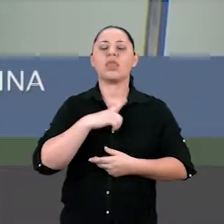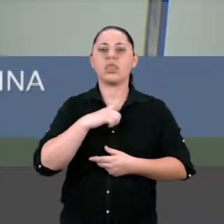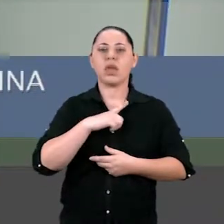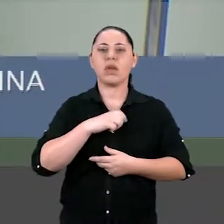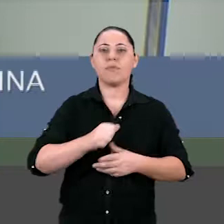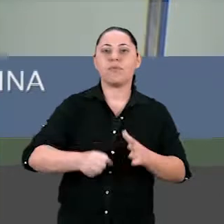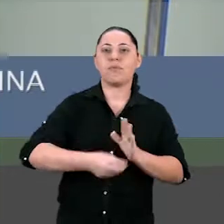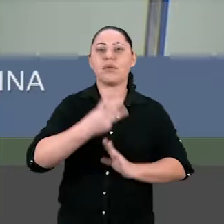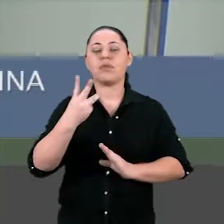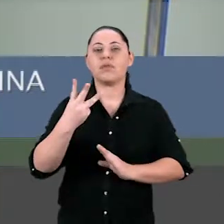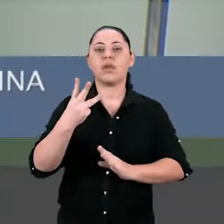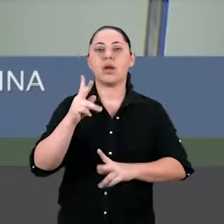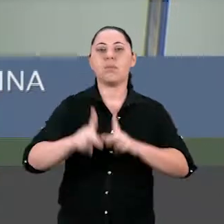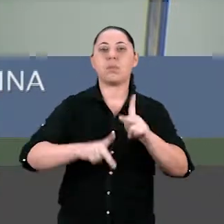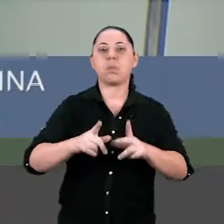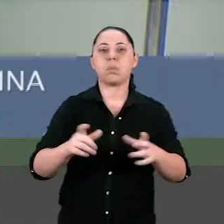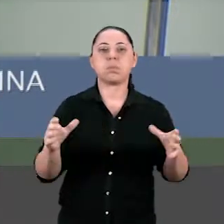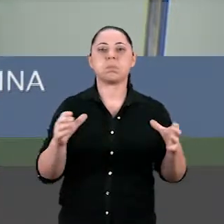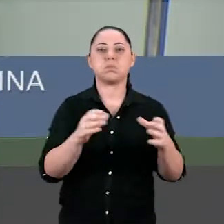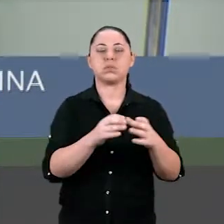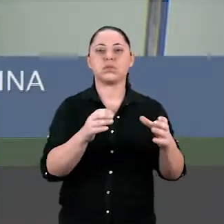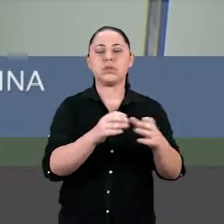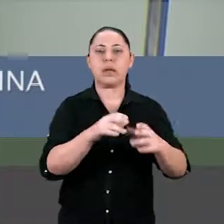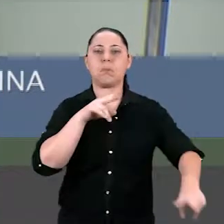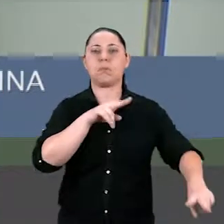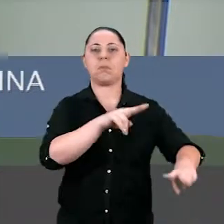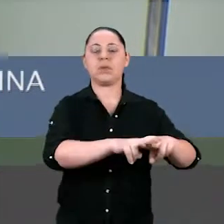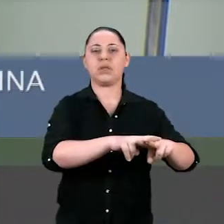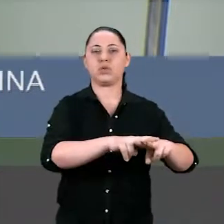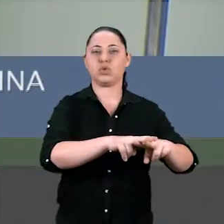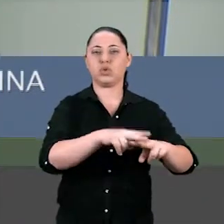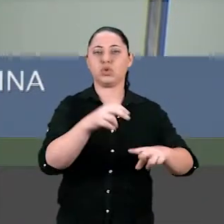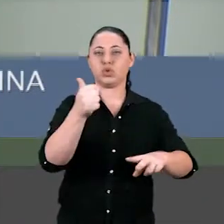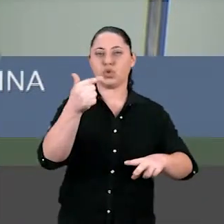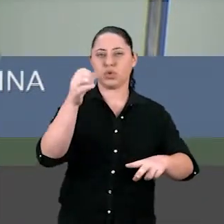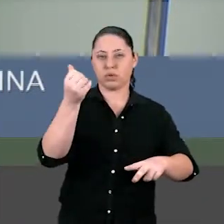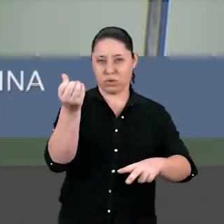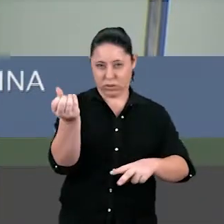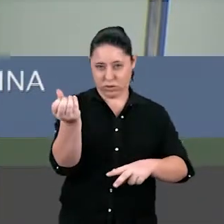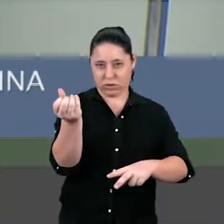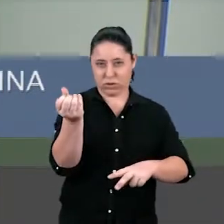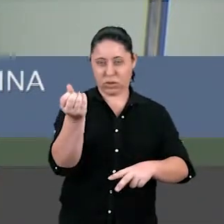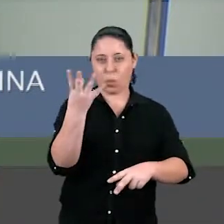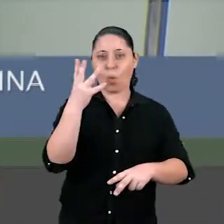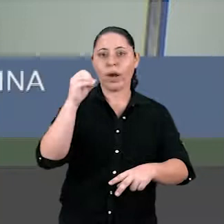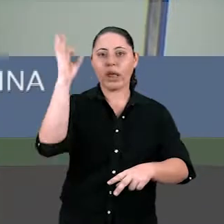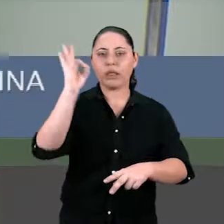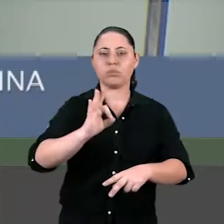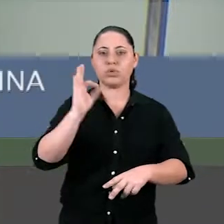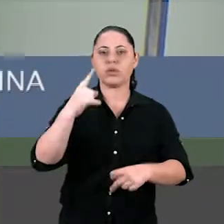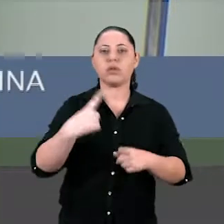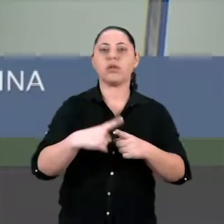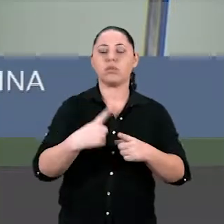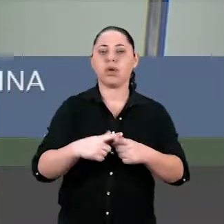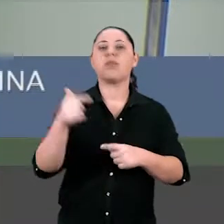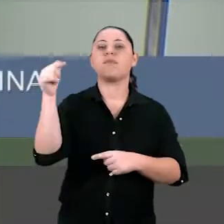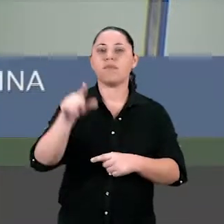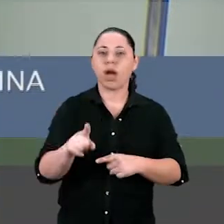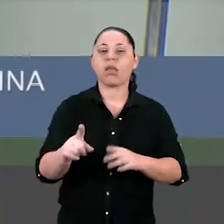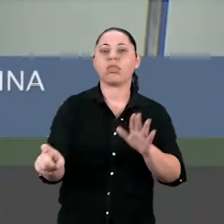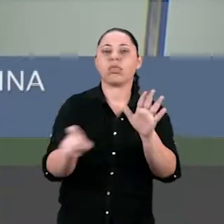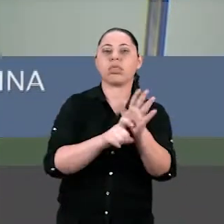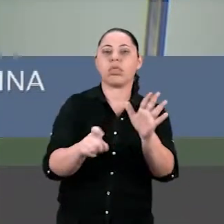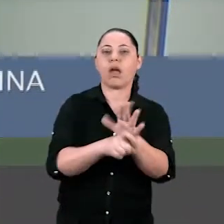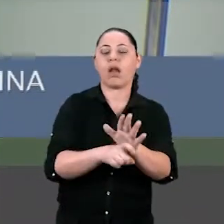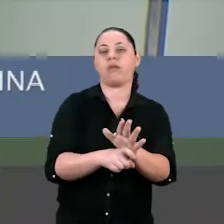carcerária do mundo, são 126 mil presos no censo de 2016, dos quais 40% em decorrência da aplicação de leis